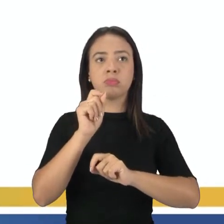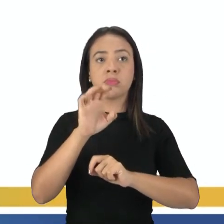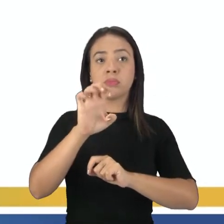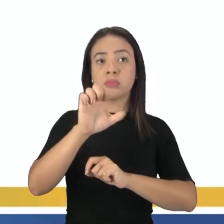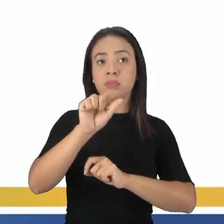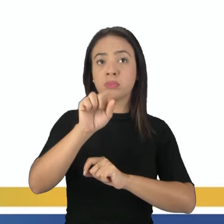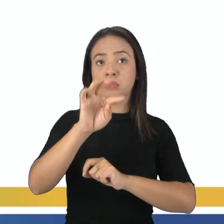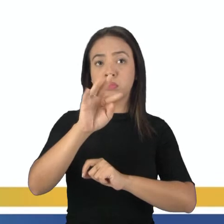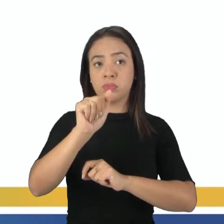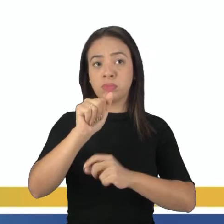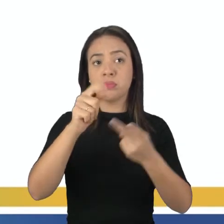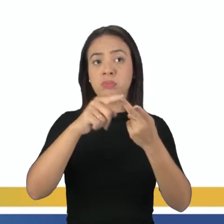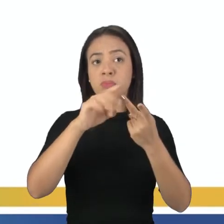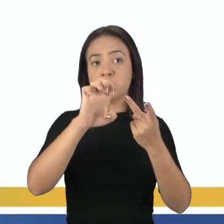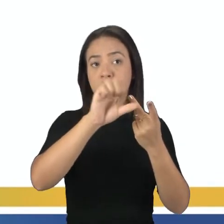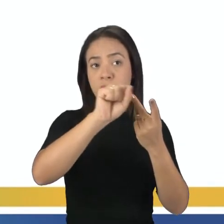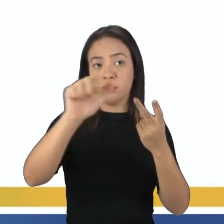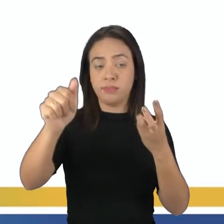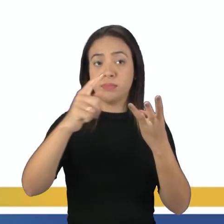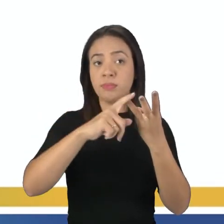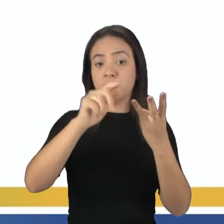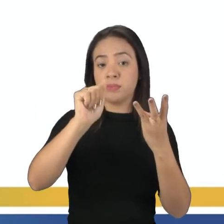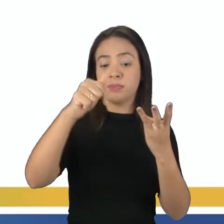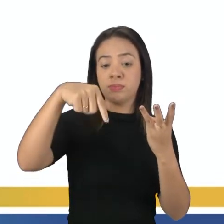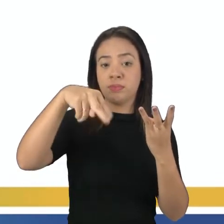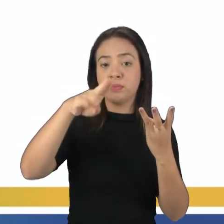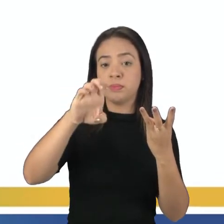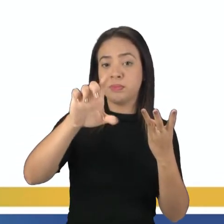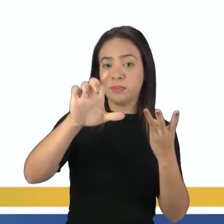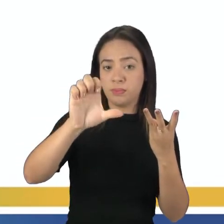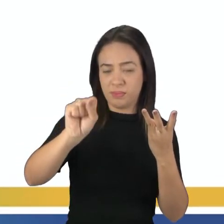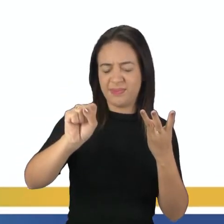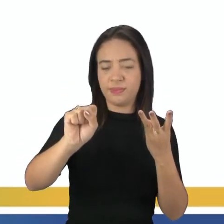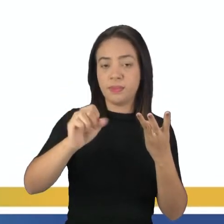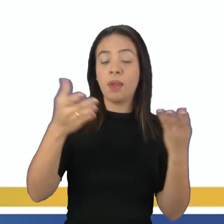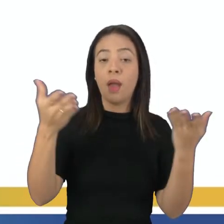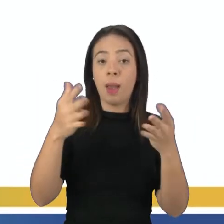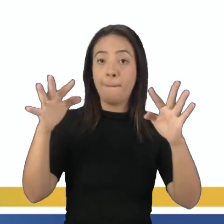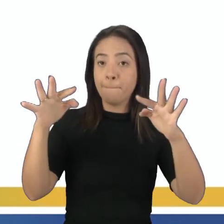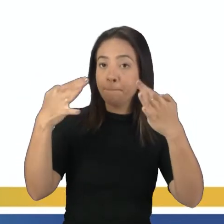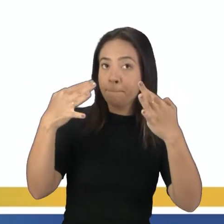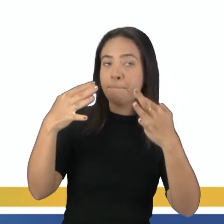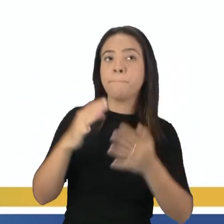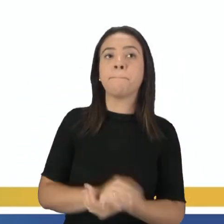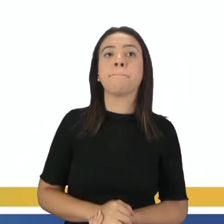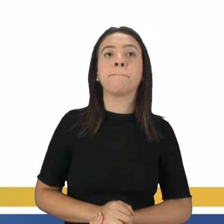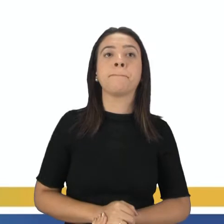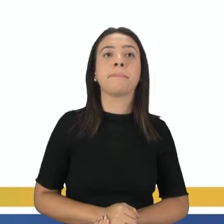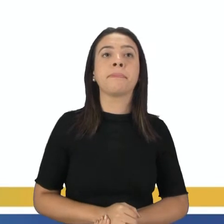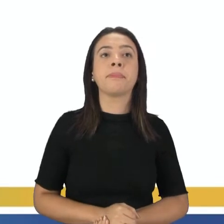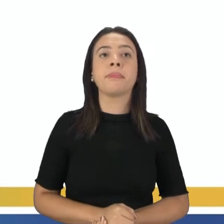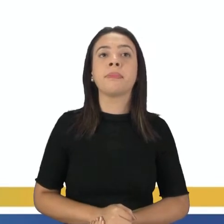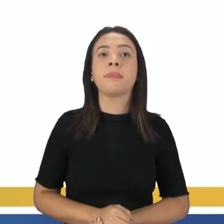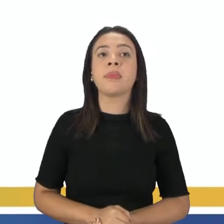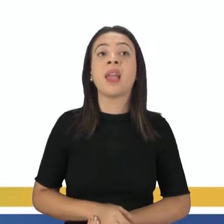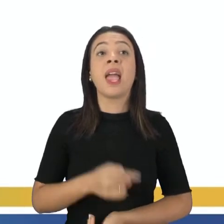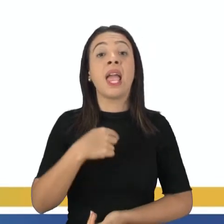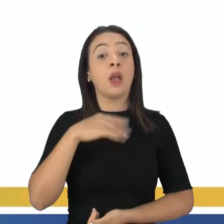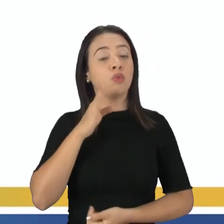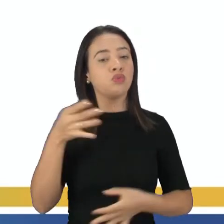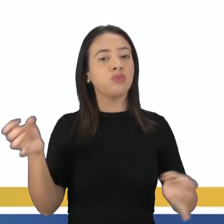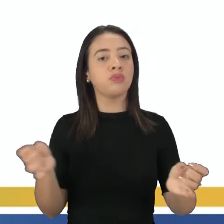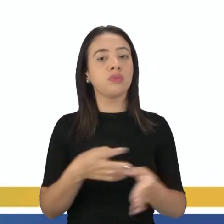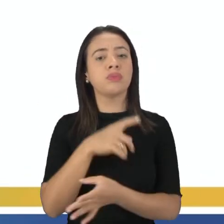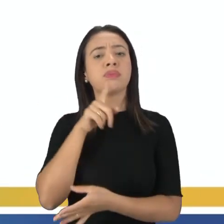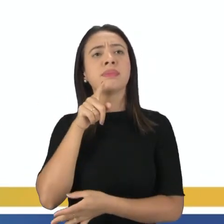o esta, o essa e o aqueles, tá? Aí a gente vai prestar atenção bem nos quadrinhos, que diz assim: eu já estou